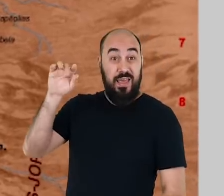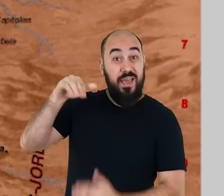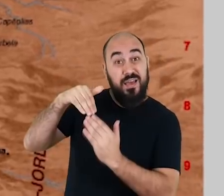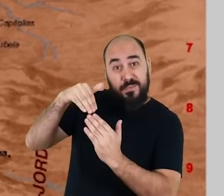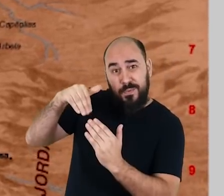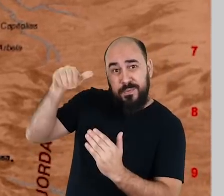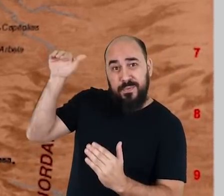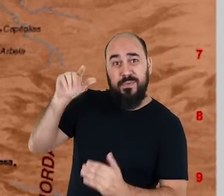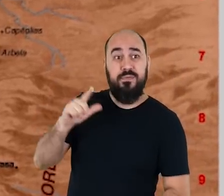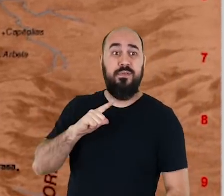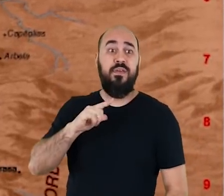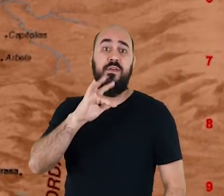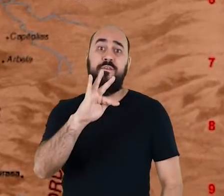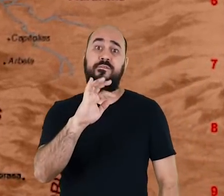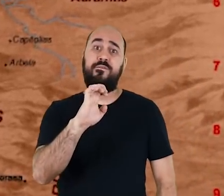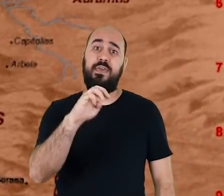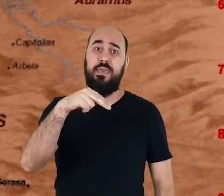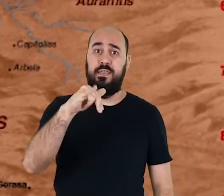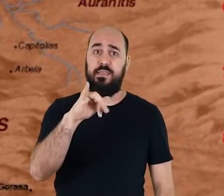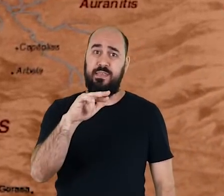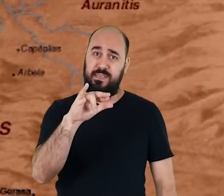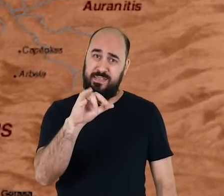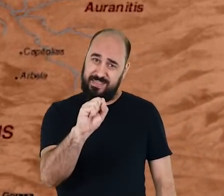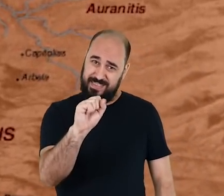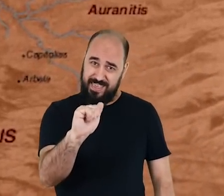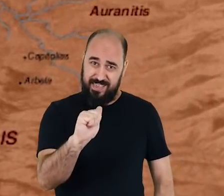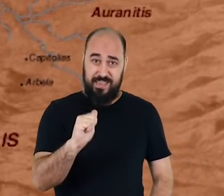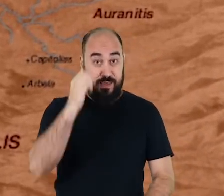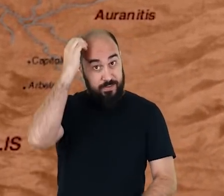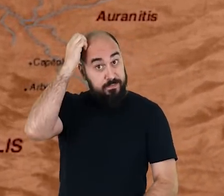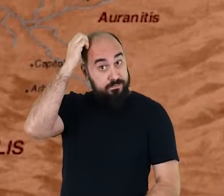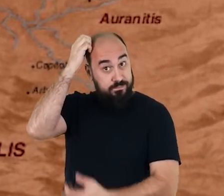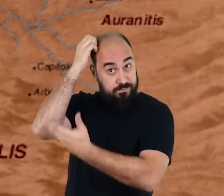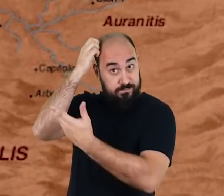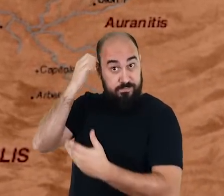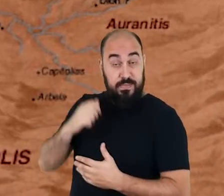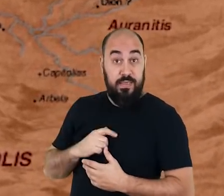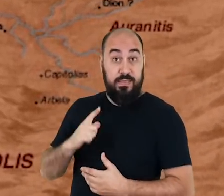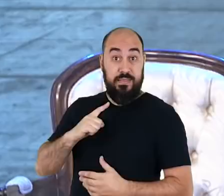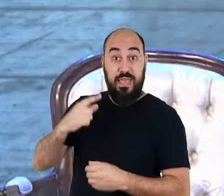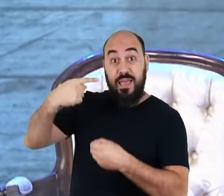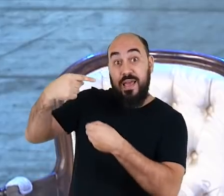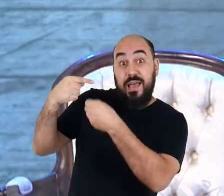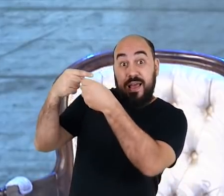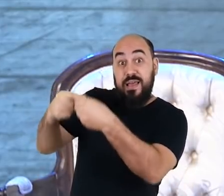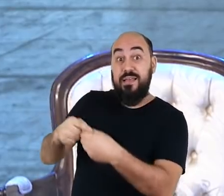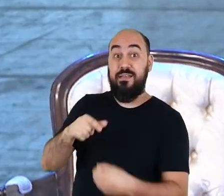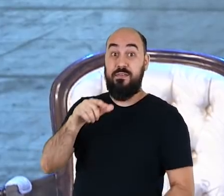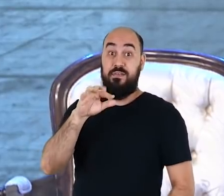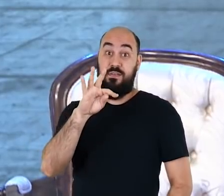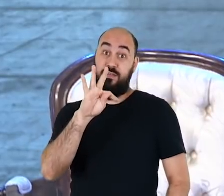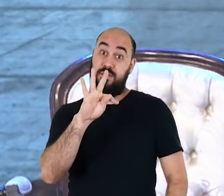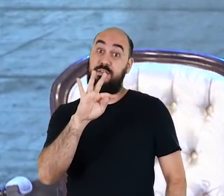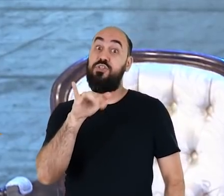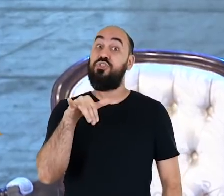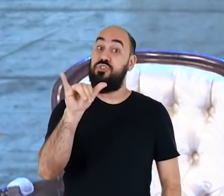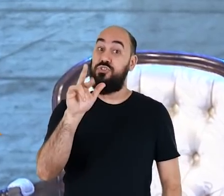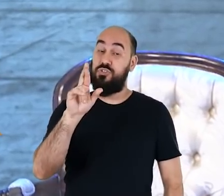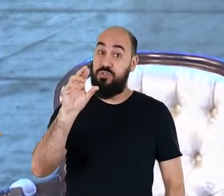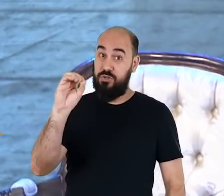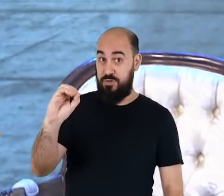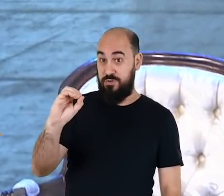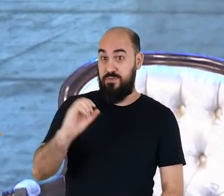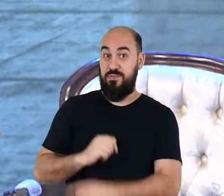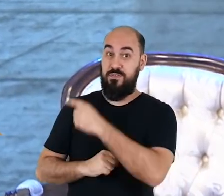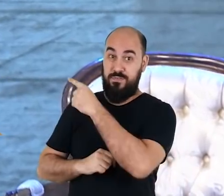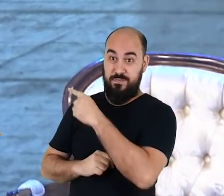litorânea, você tem a Fenícia. E no ponto da Fenícia, a cidade de Tiro. A cidade de Tiro, como eu falei, era muito